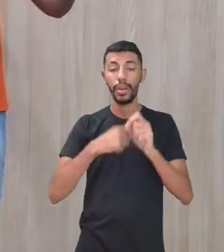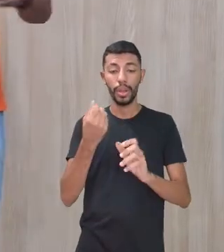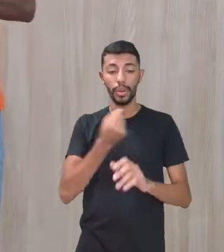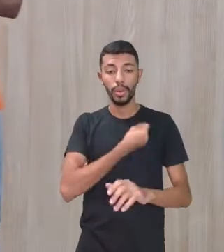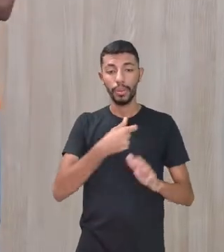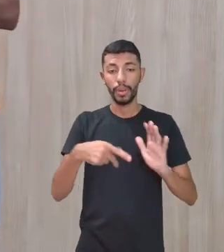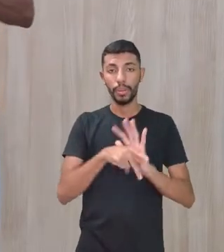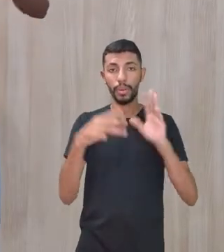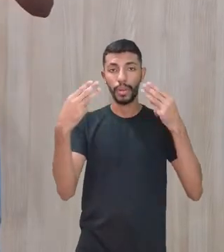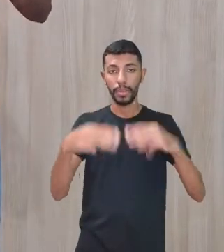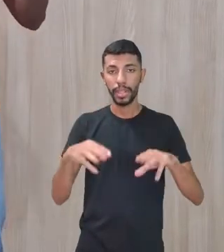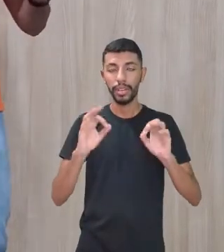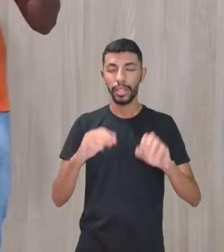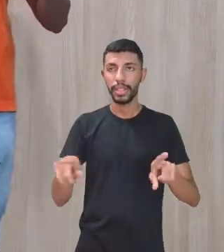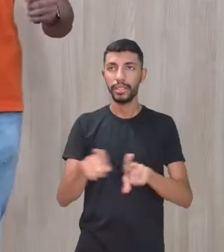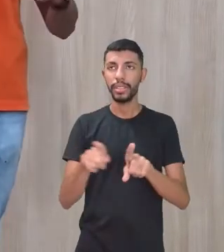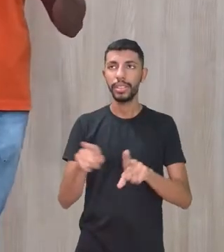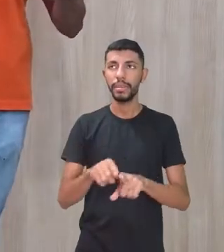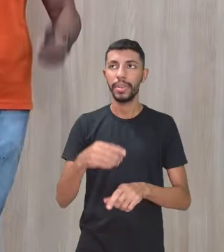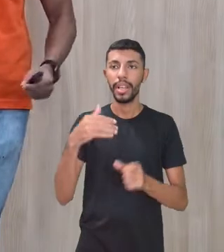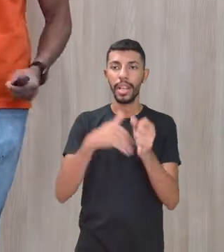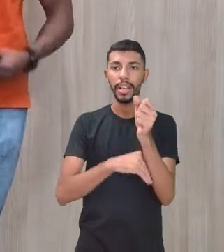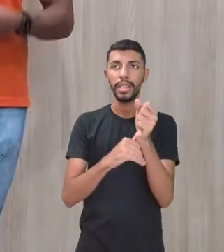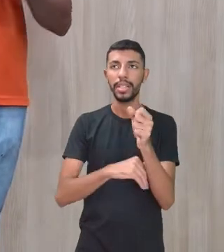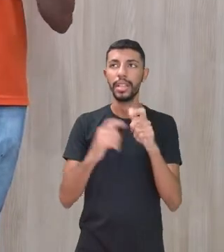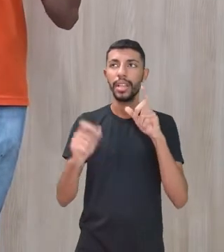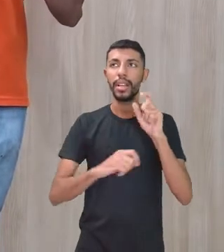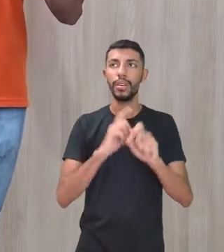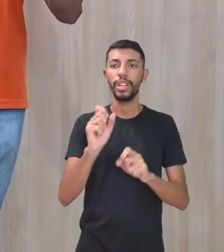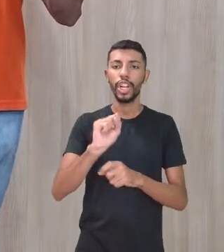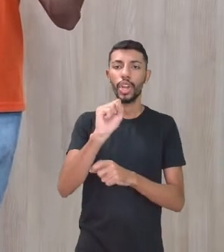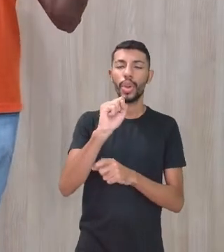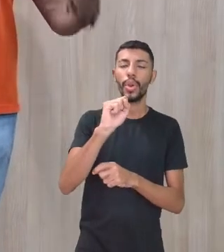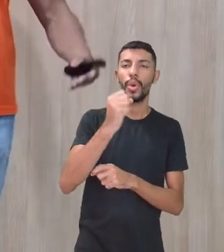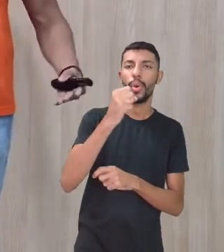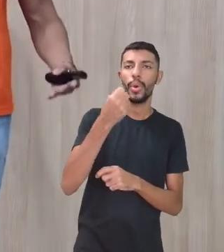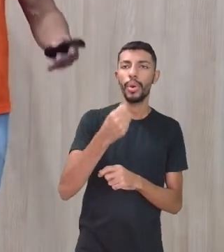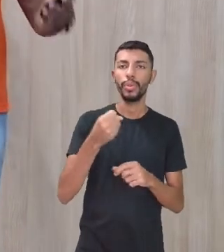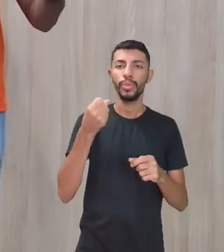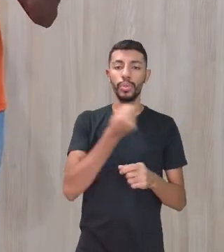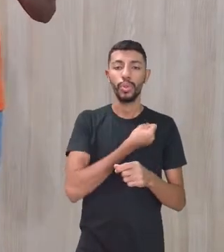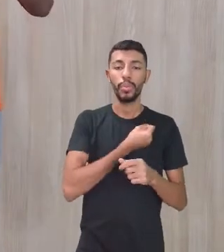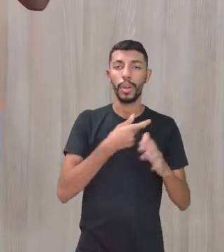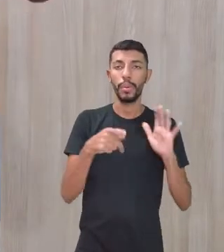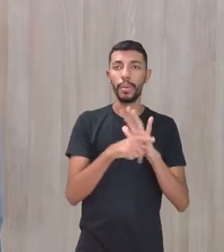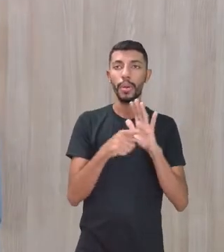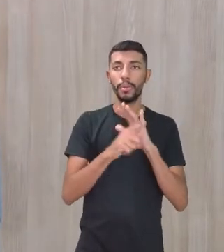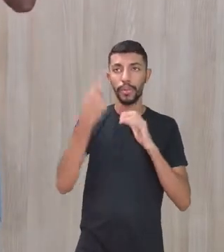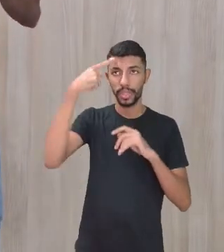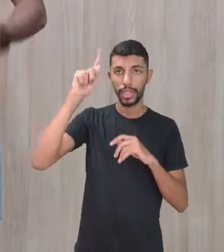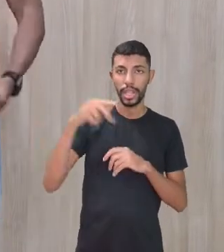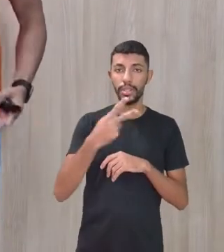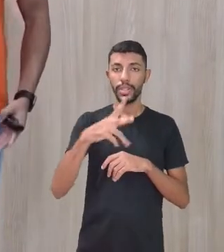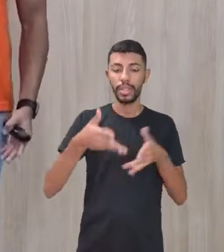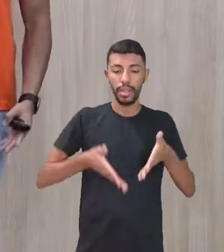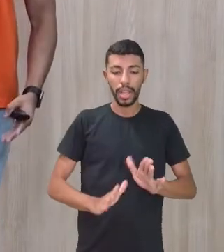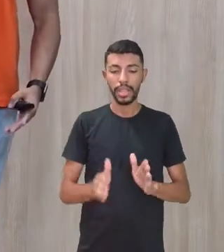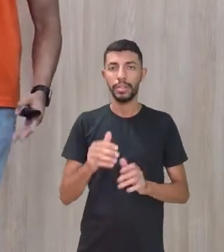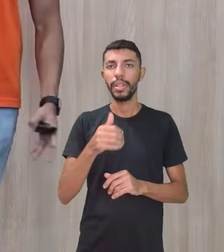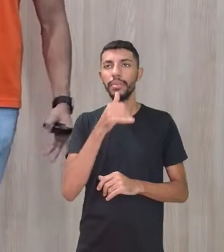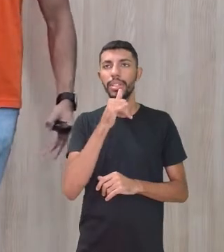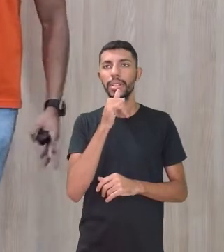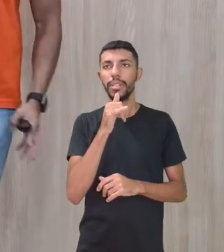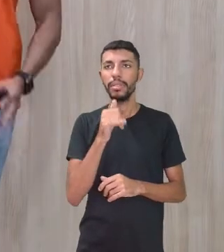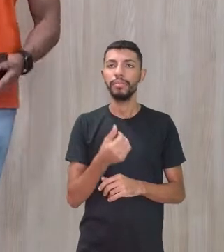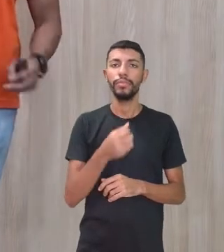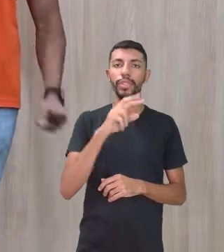os 8 dígitos do dia do seu nascimento. 2 dígitos para o dia, 2 dígitos para o mês e